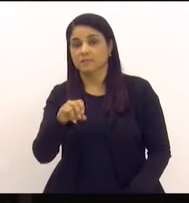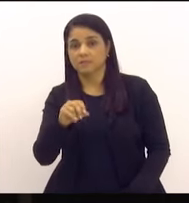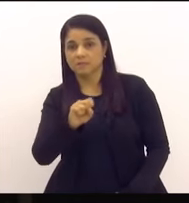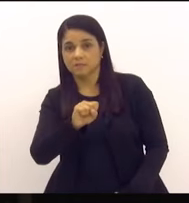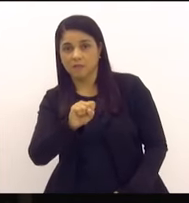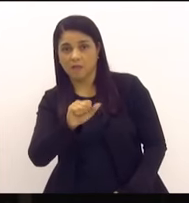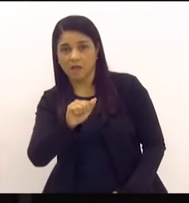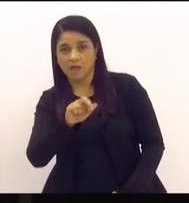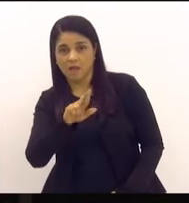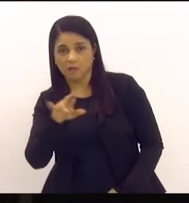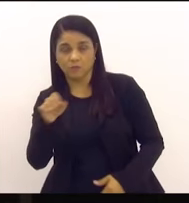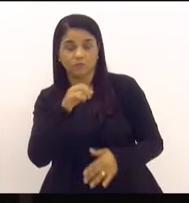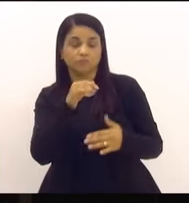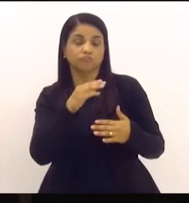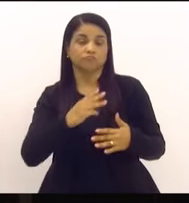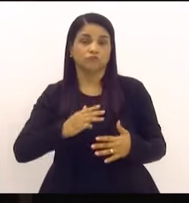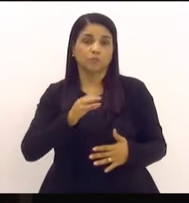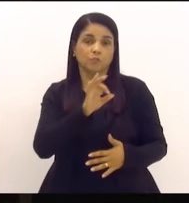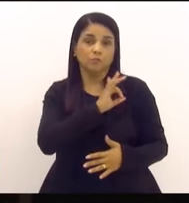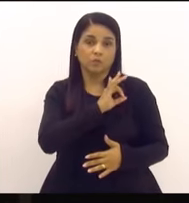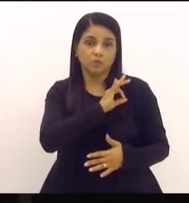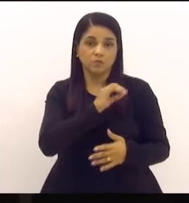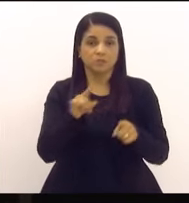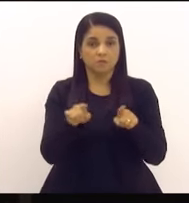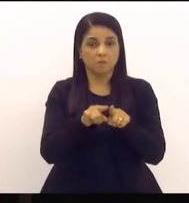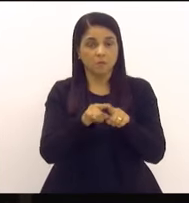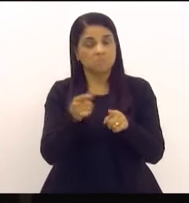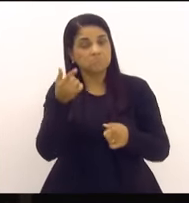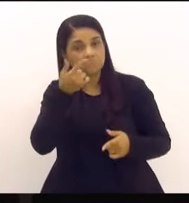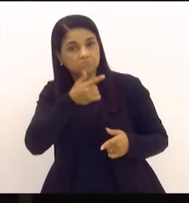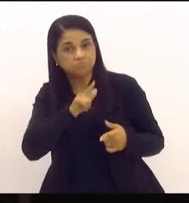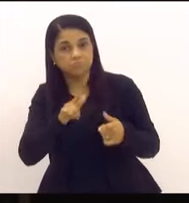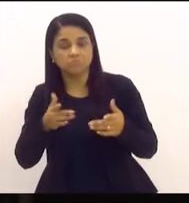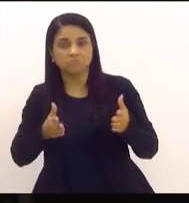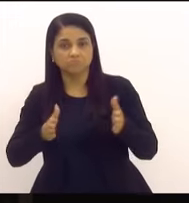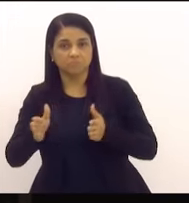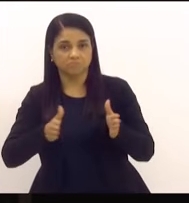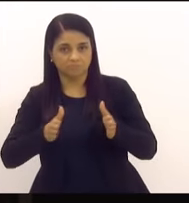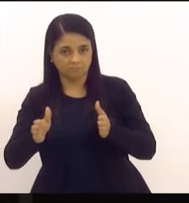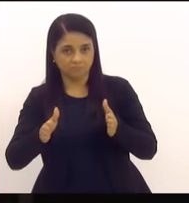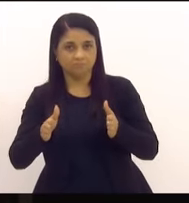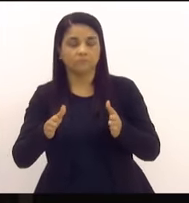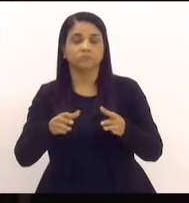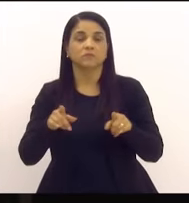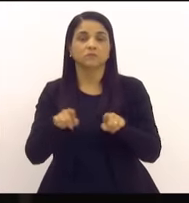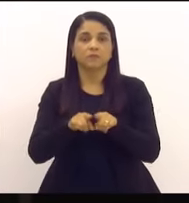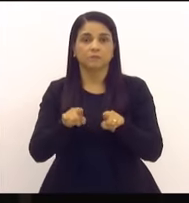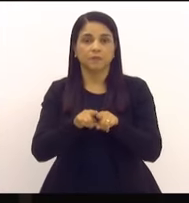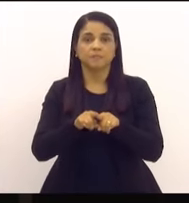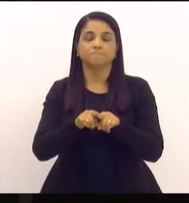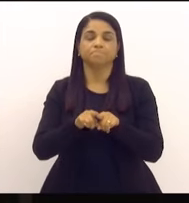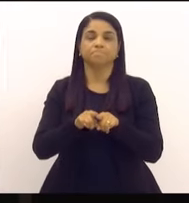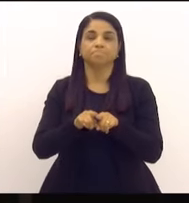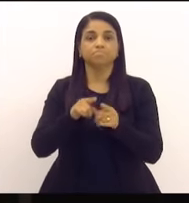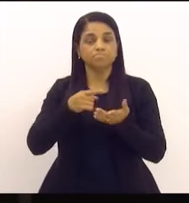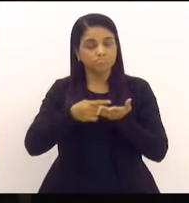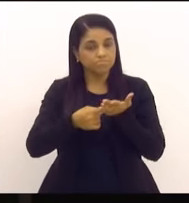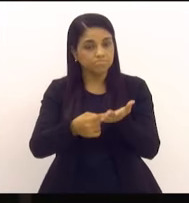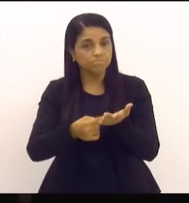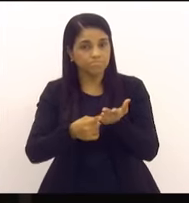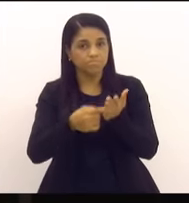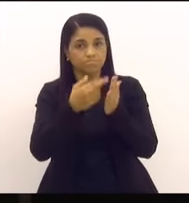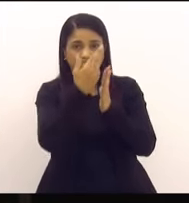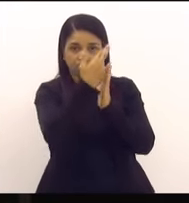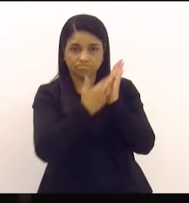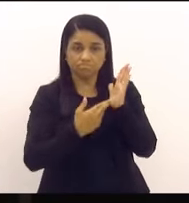no Conselho Superior de Polícia, que é outra conquista da tiragem e dos policiais. Então fica aqui o compromisso como relator